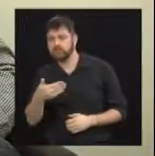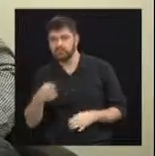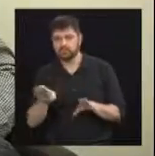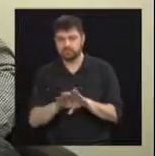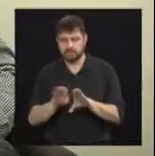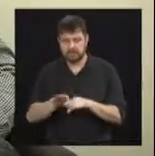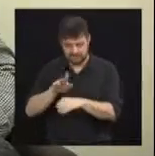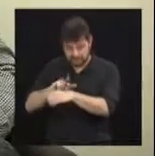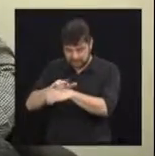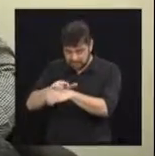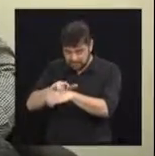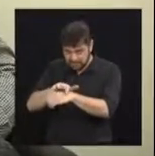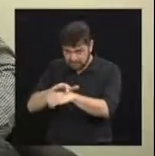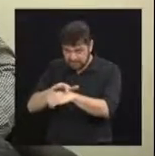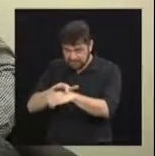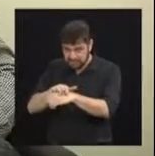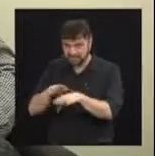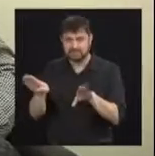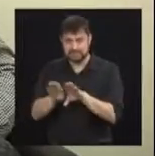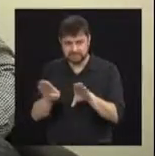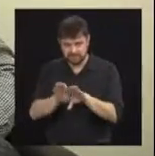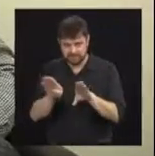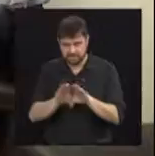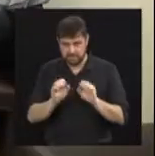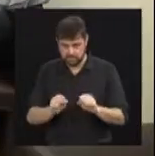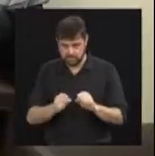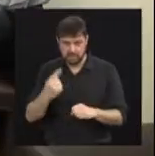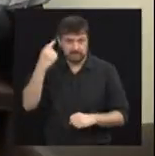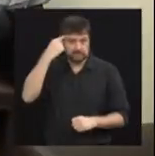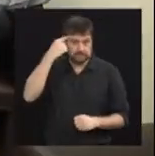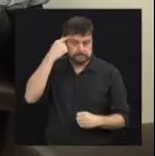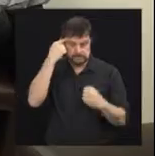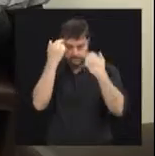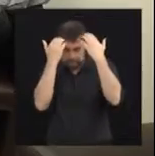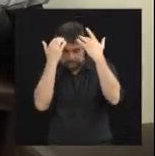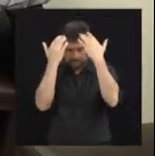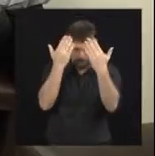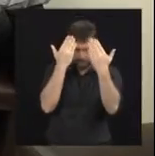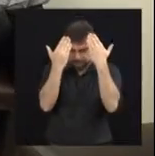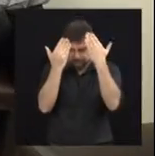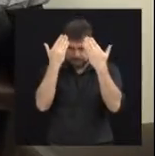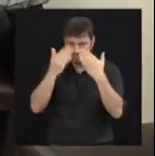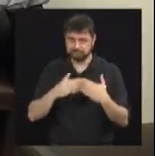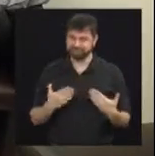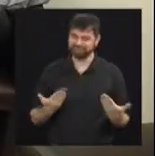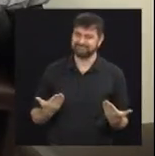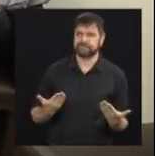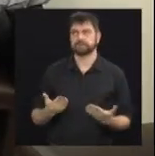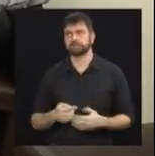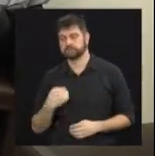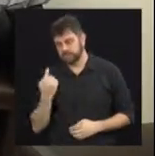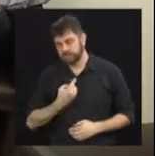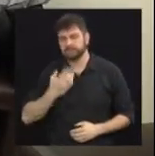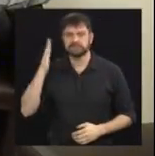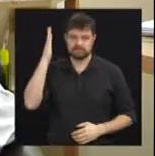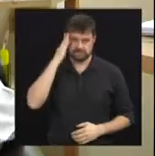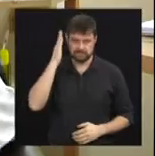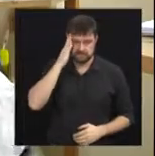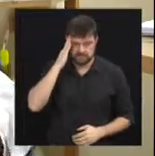causado por uma doença, ela pode ser também uma doença psicológica ou não? Então, nós